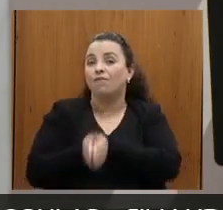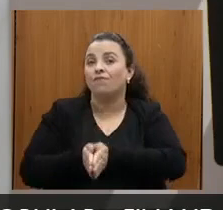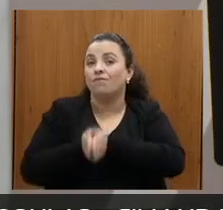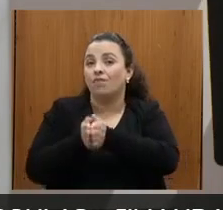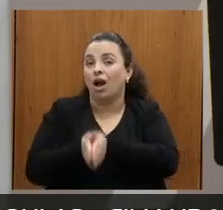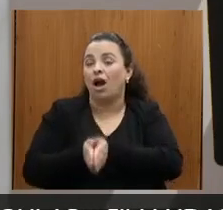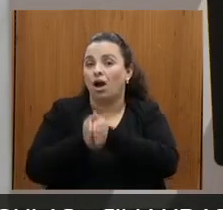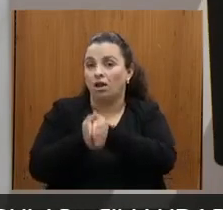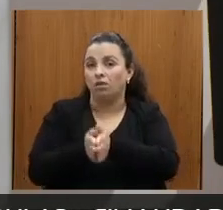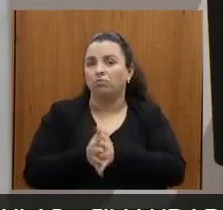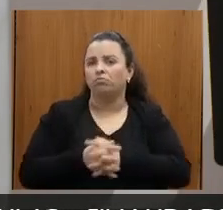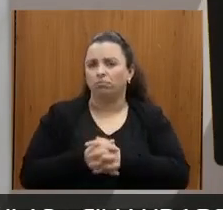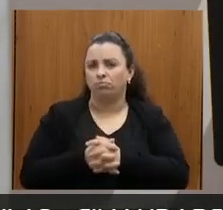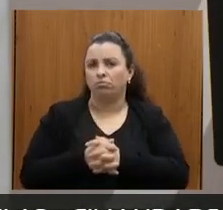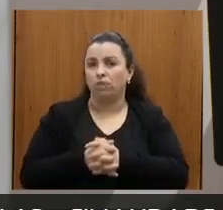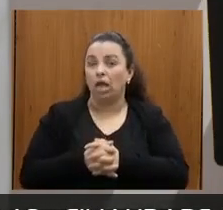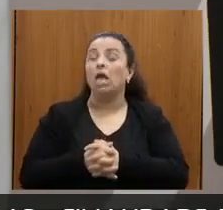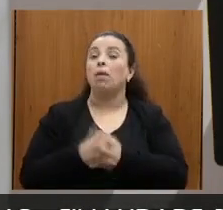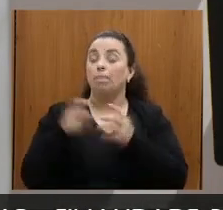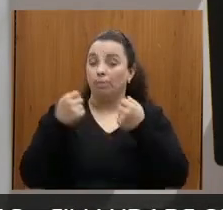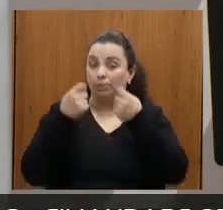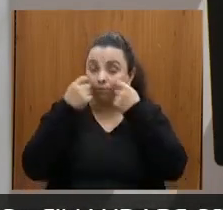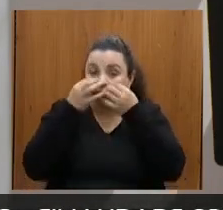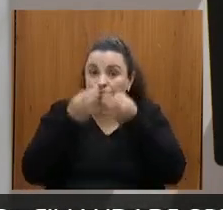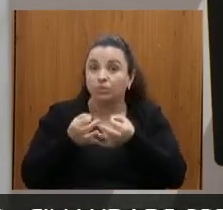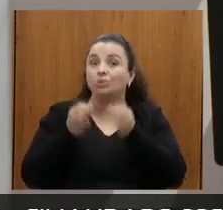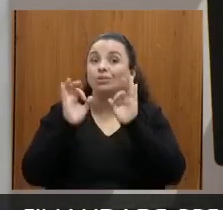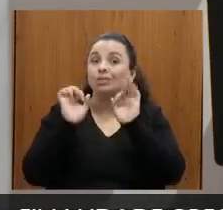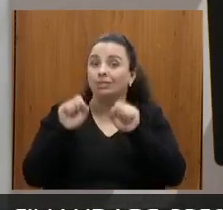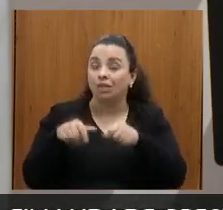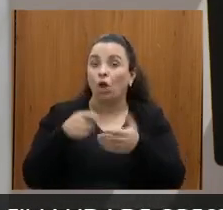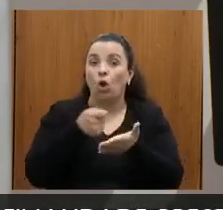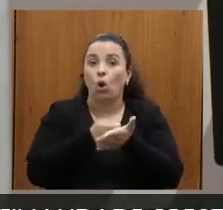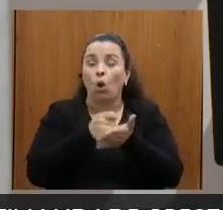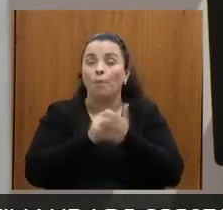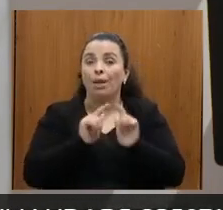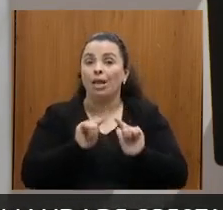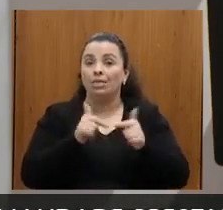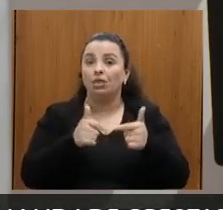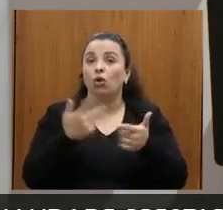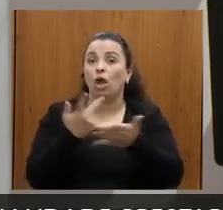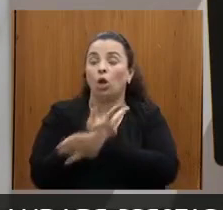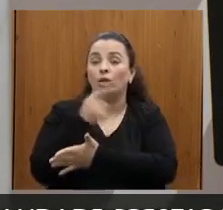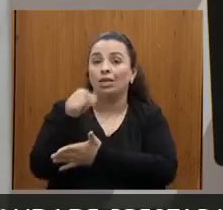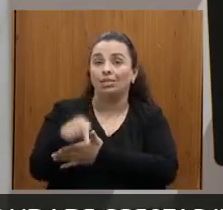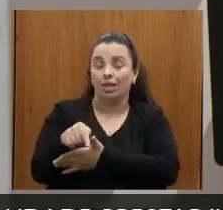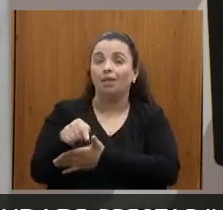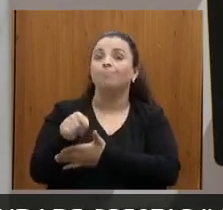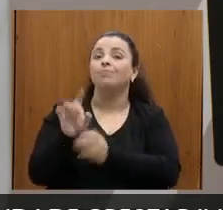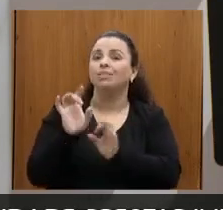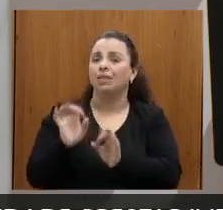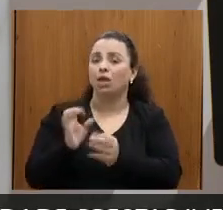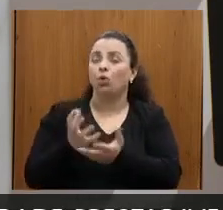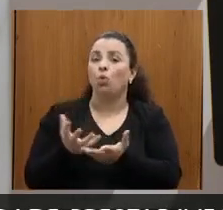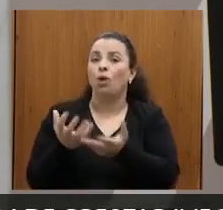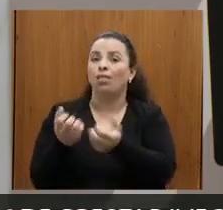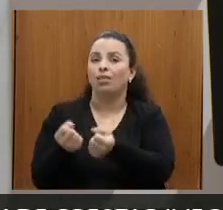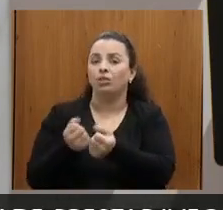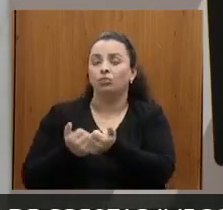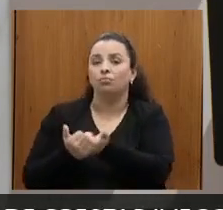sim, ações e que cheguem lá na ponta com urgência necessária esse atendimento.